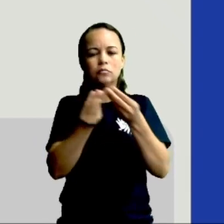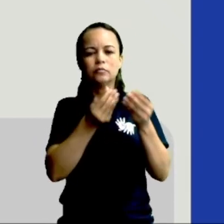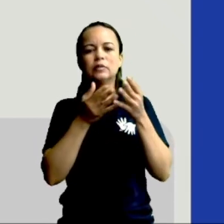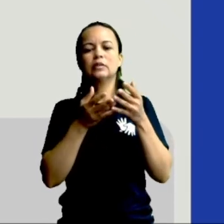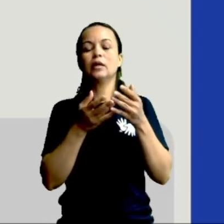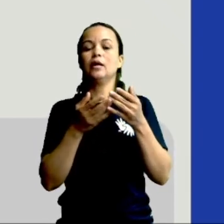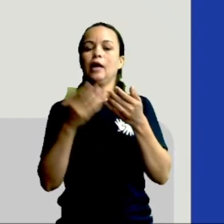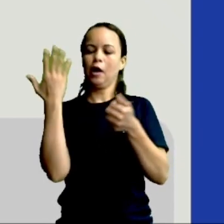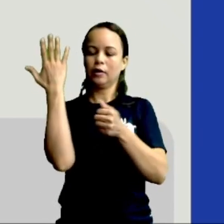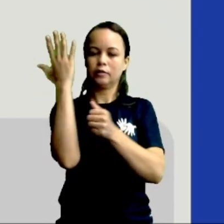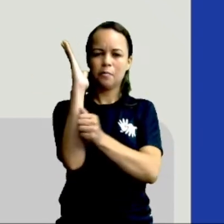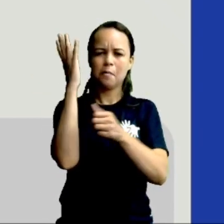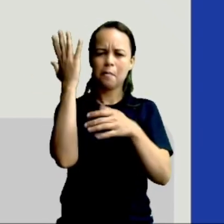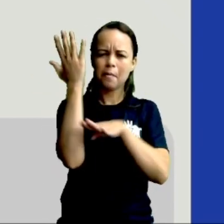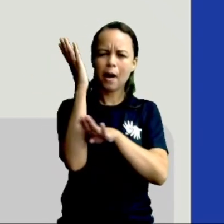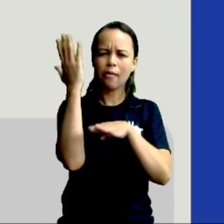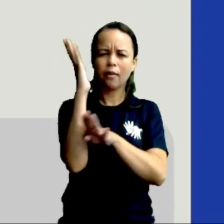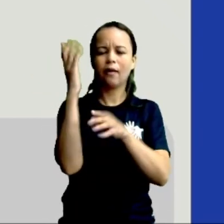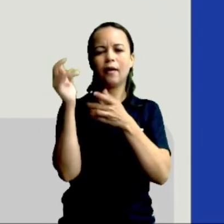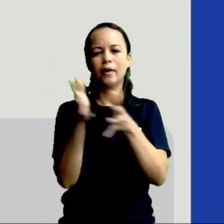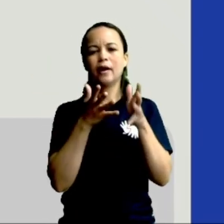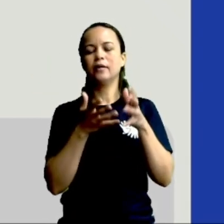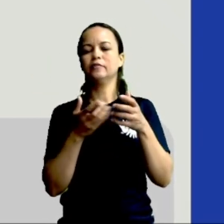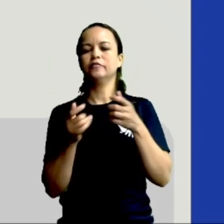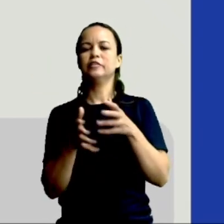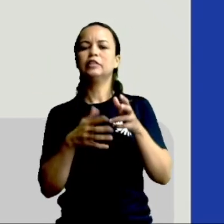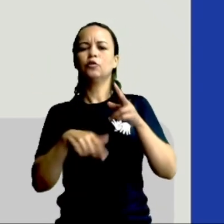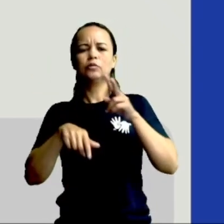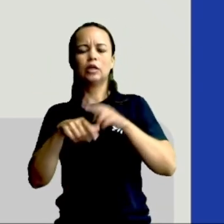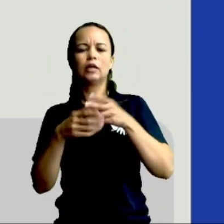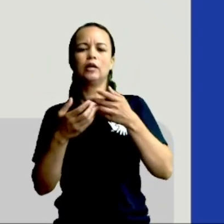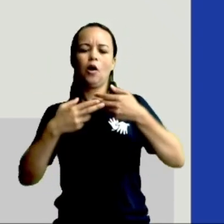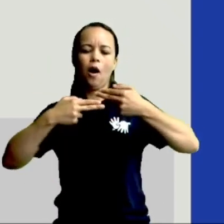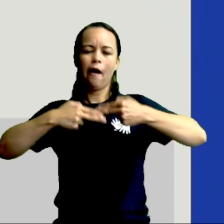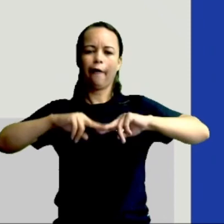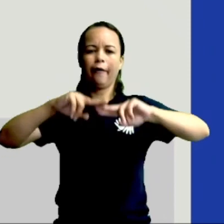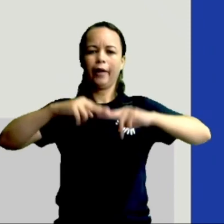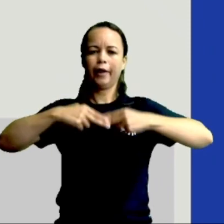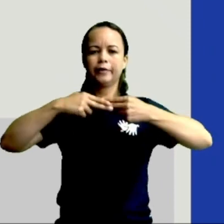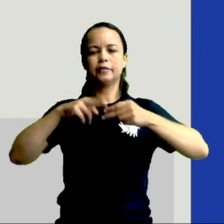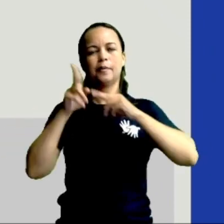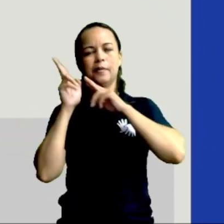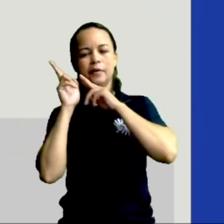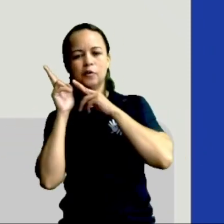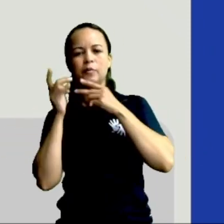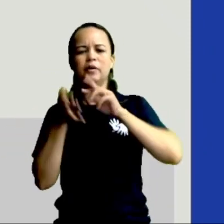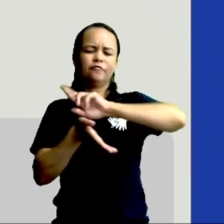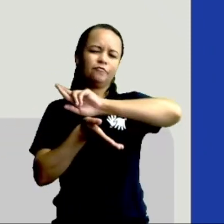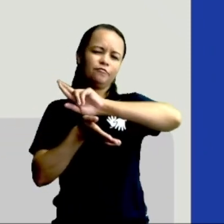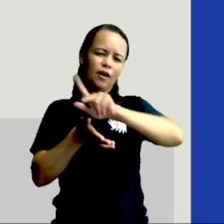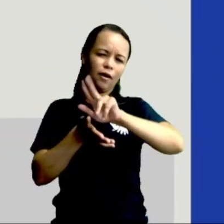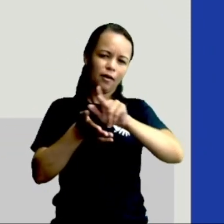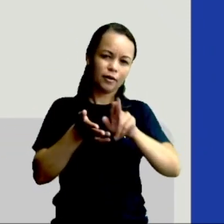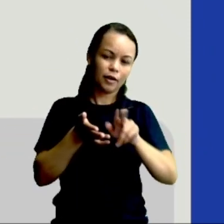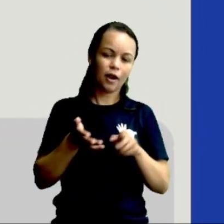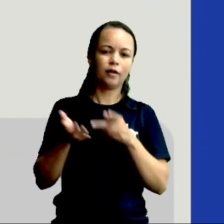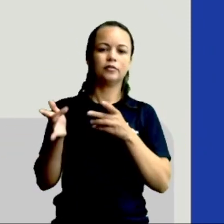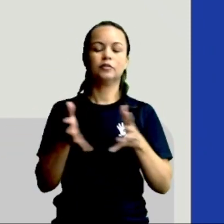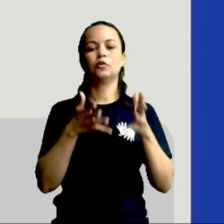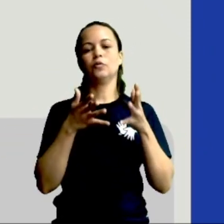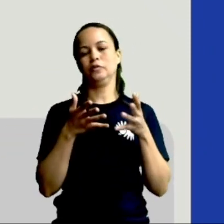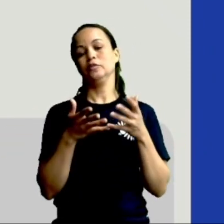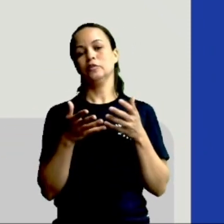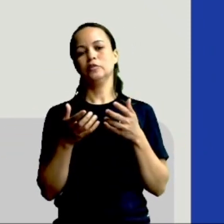carrancas de madeira, vidros de areia colorida, rede para dormir e etc. Nós temos uma